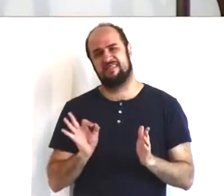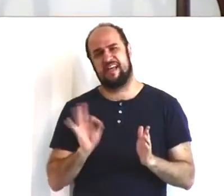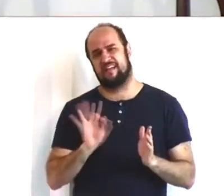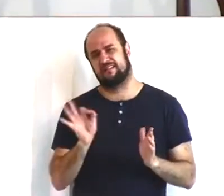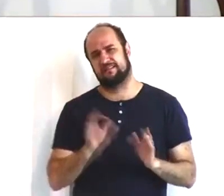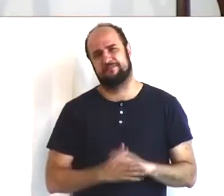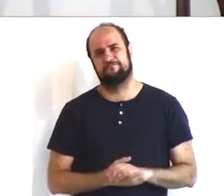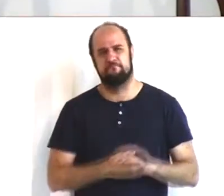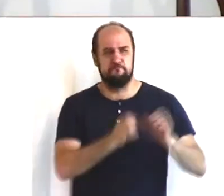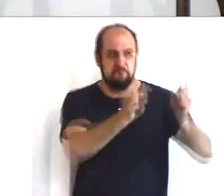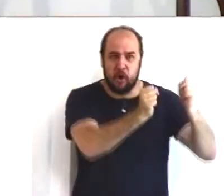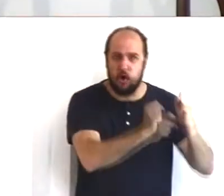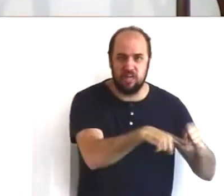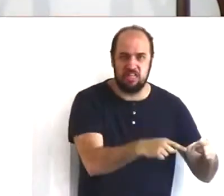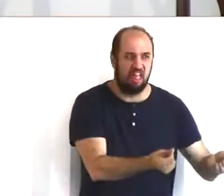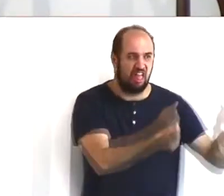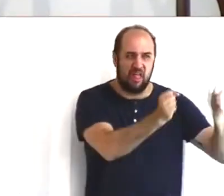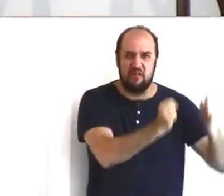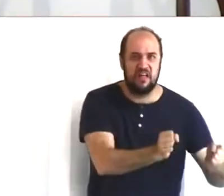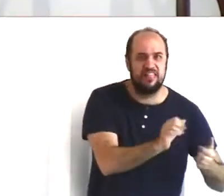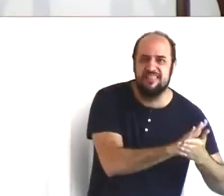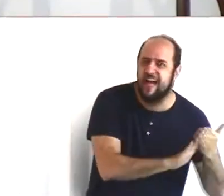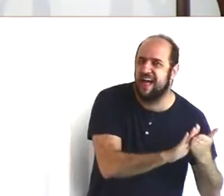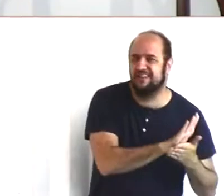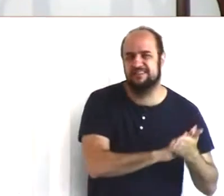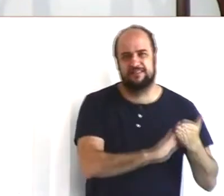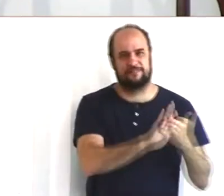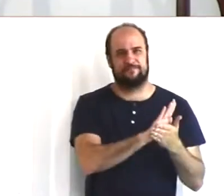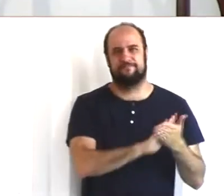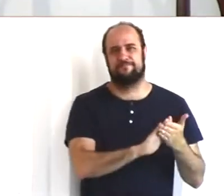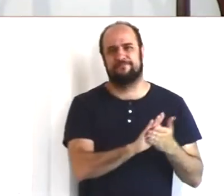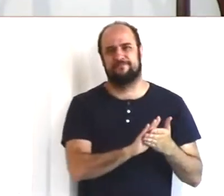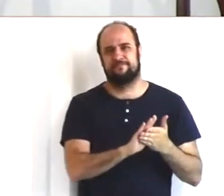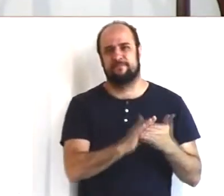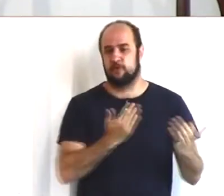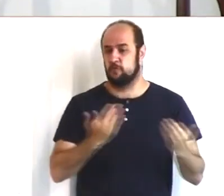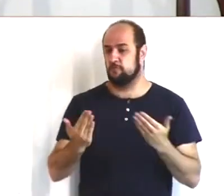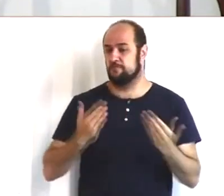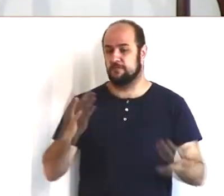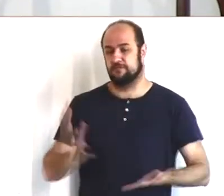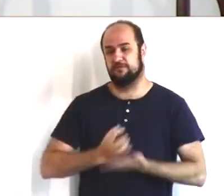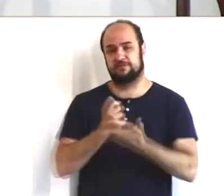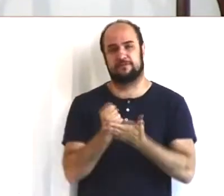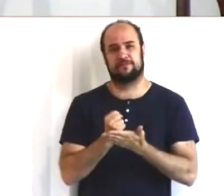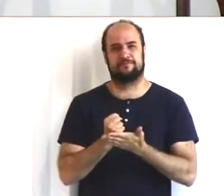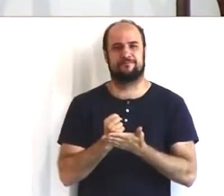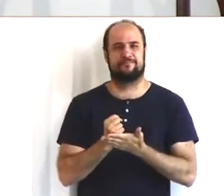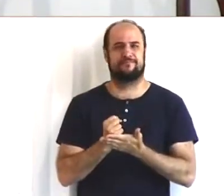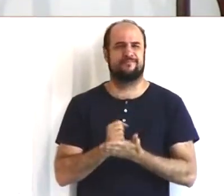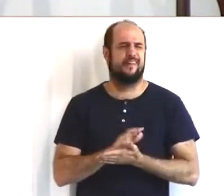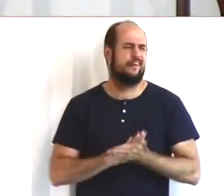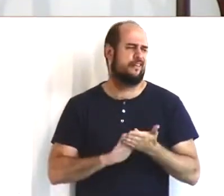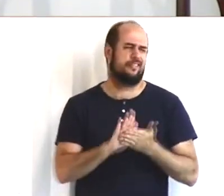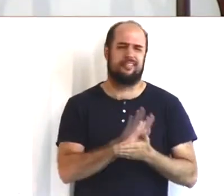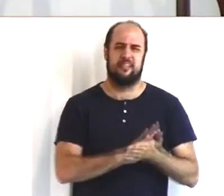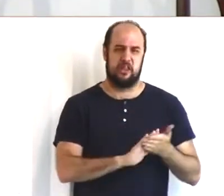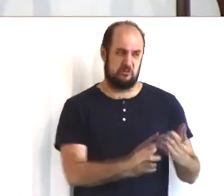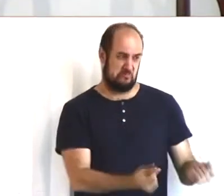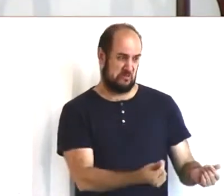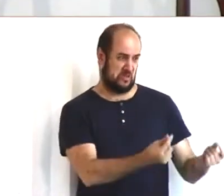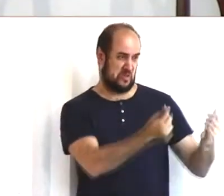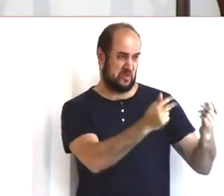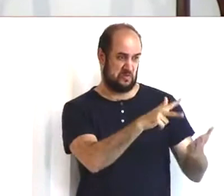em poder. A riqueza nada pode em relação à salvação. A riqueza nada pode em relação